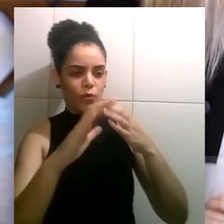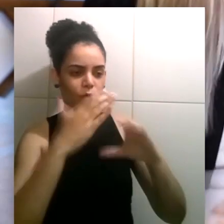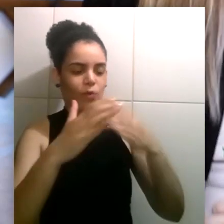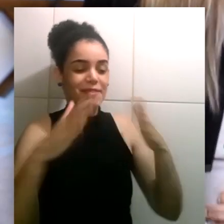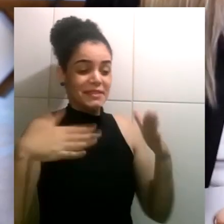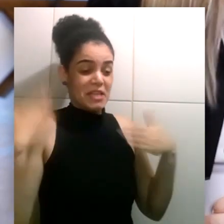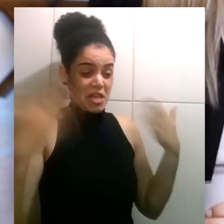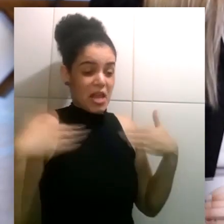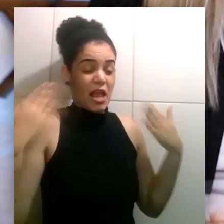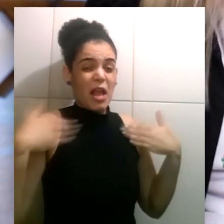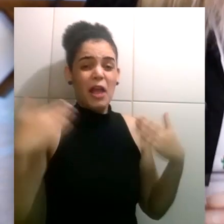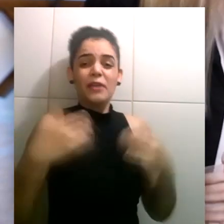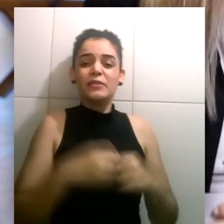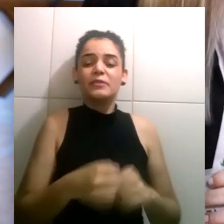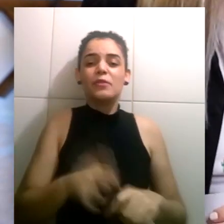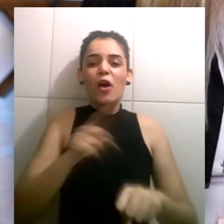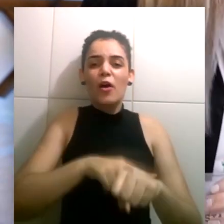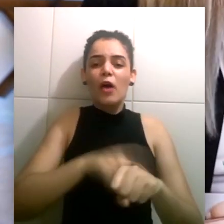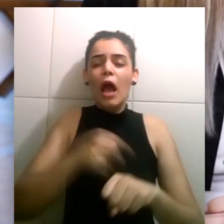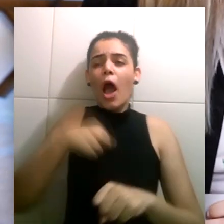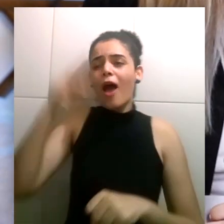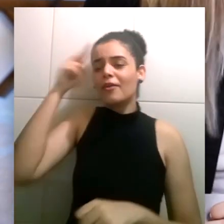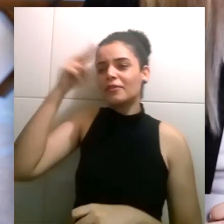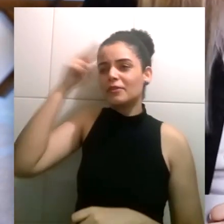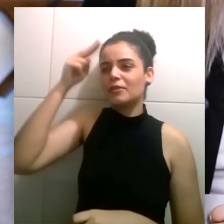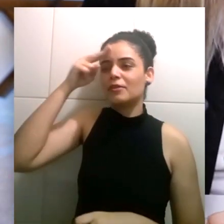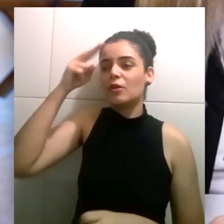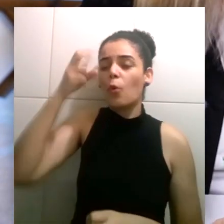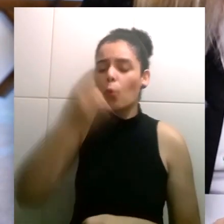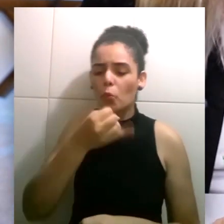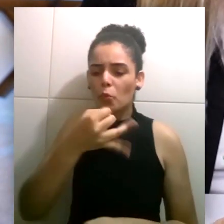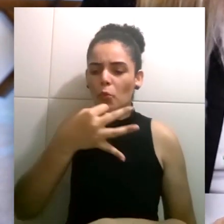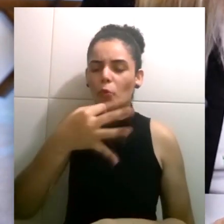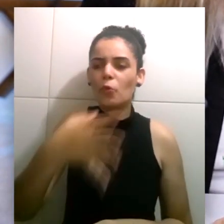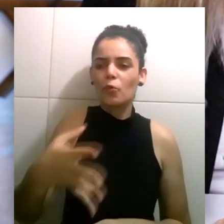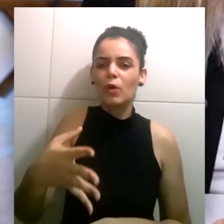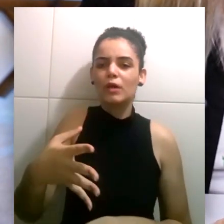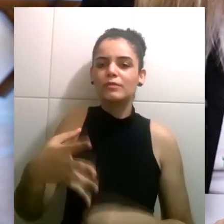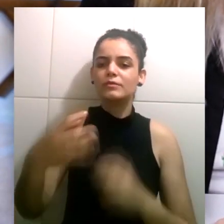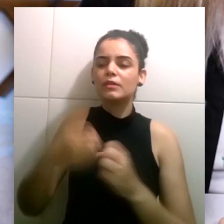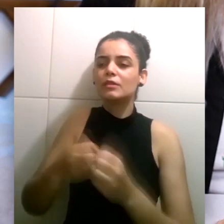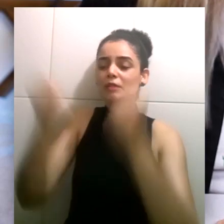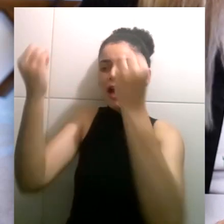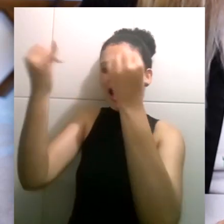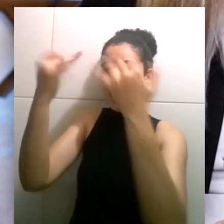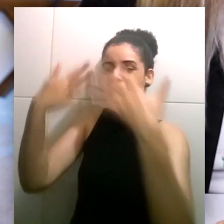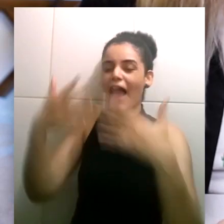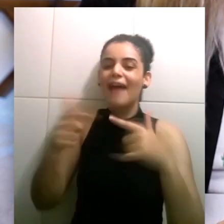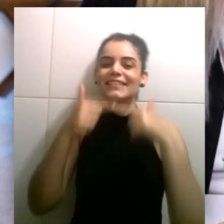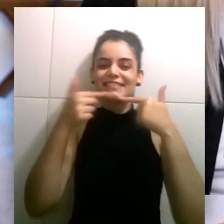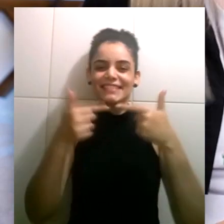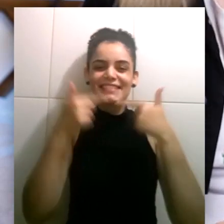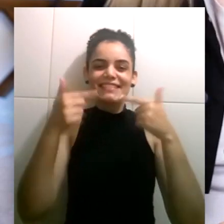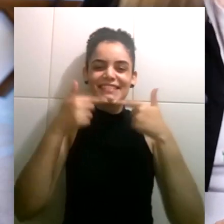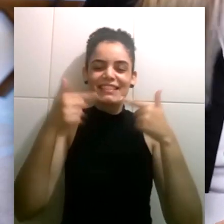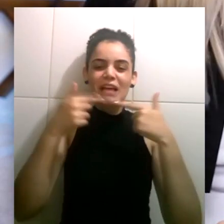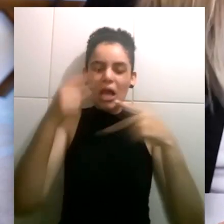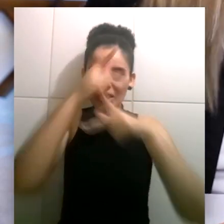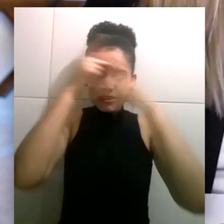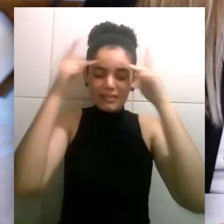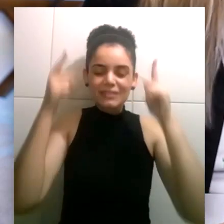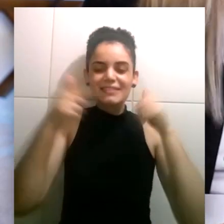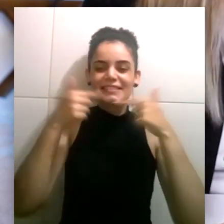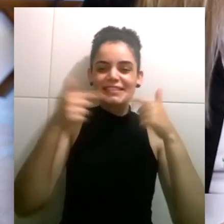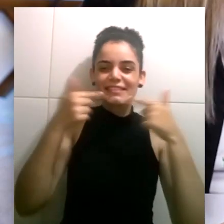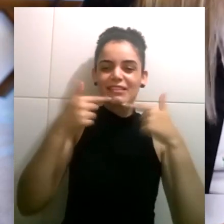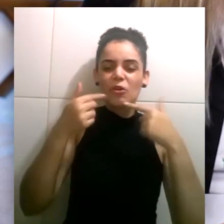Eu cantei essa, foi espontâneo que fluiu na hora, mas é porque eu lembro quanto que eu já vi a unção de riso. Você já viu o povo cair? Já.